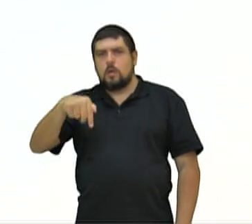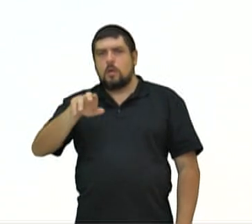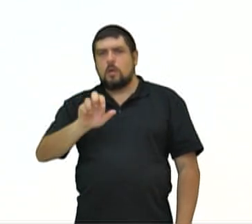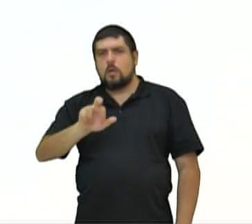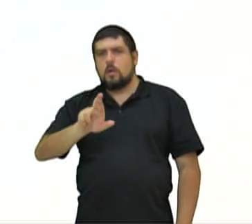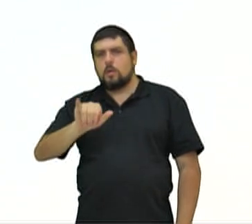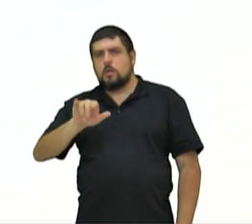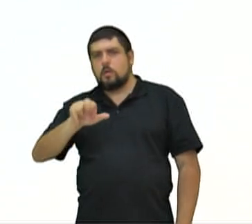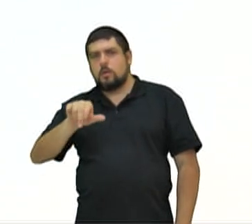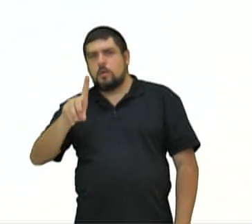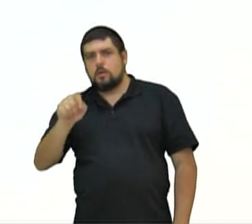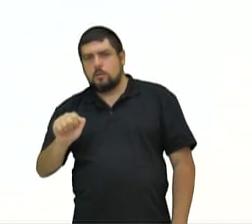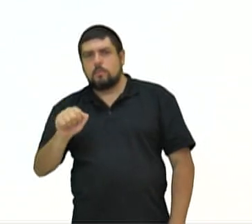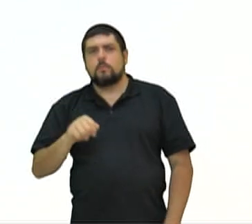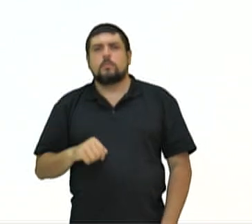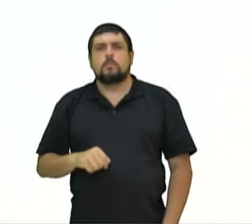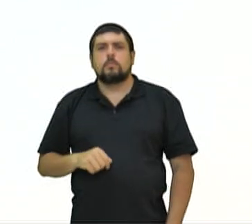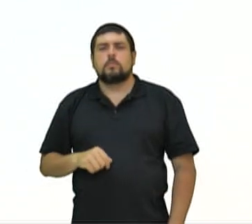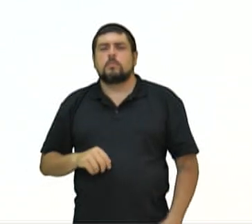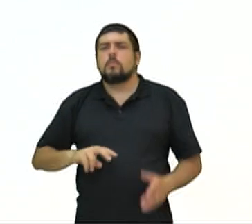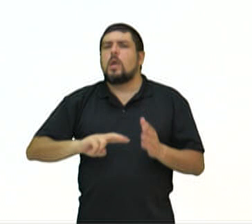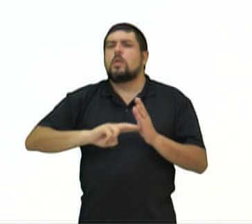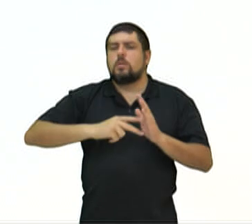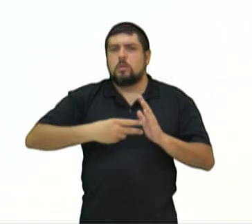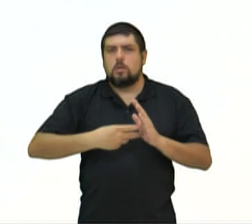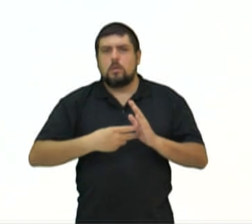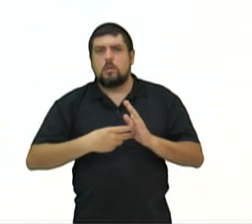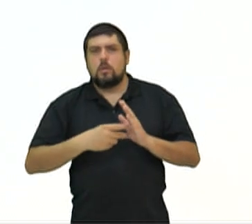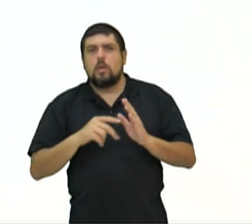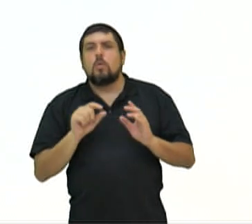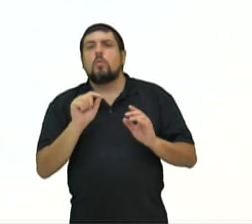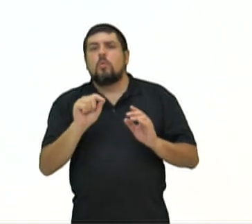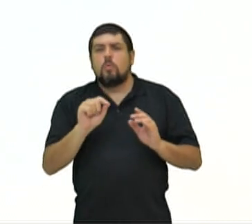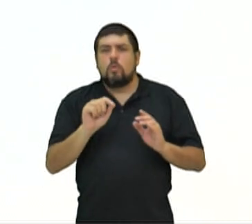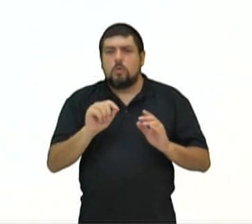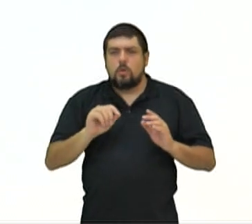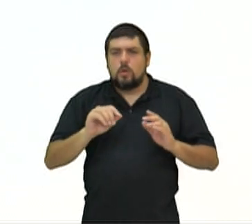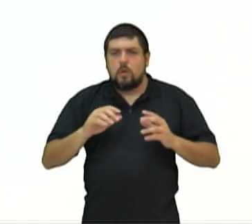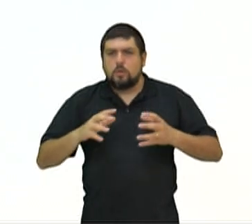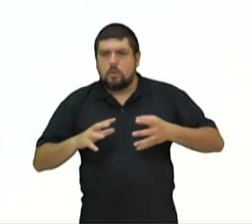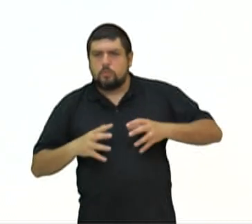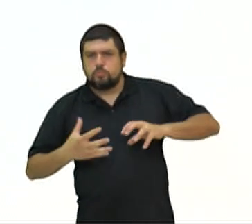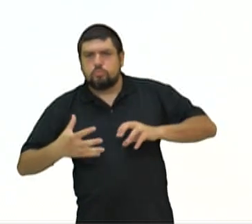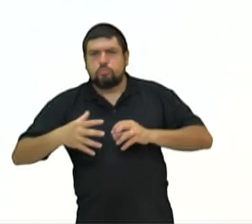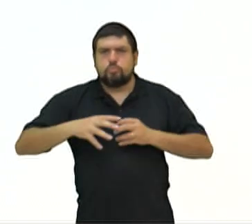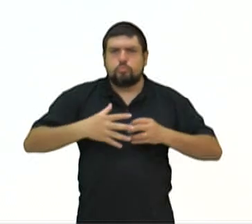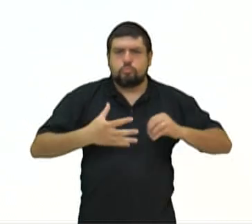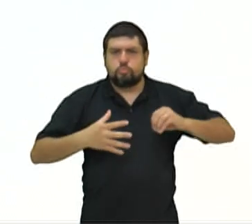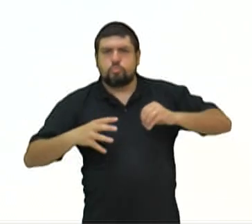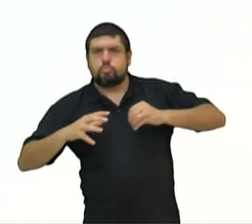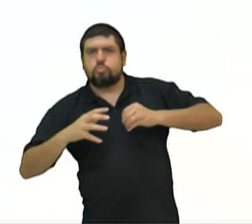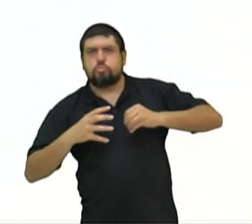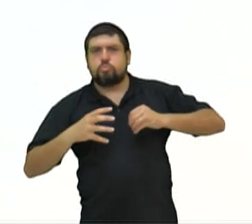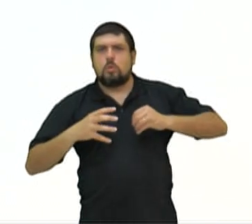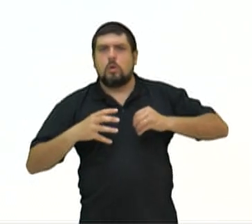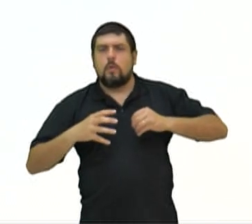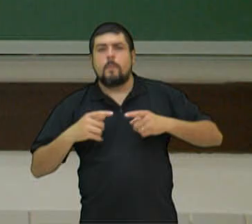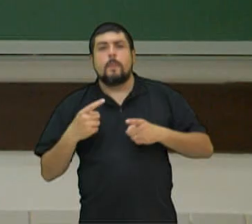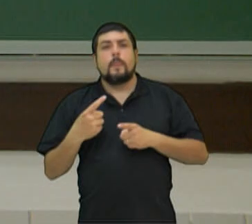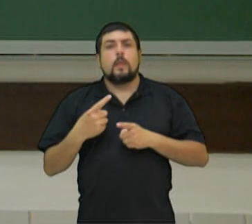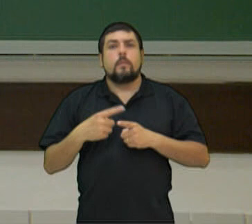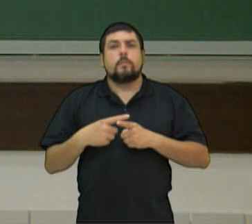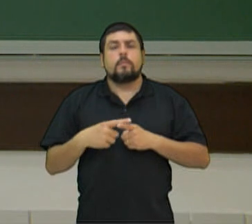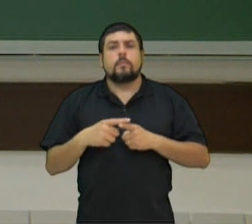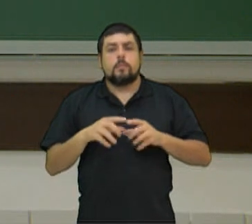Imunodeficiência quer dizer que a pessoa vai ter uma deficiência no sistema imunitário. Adquirida porque ela pegou esse